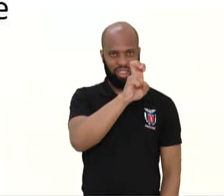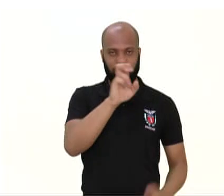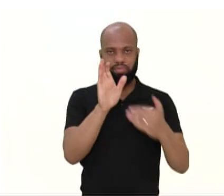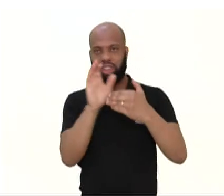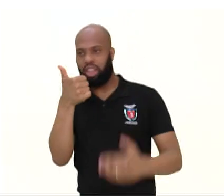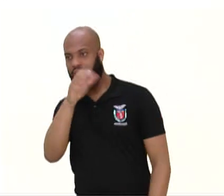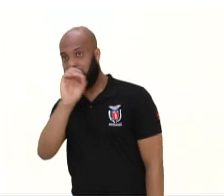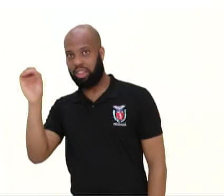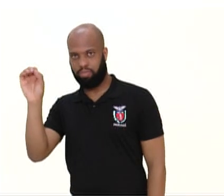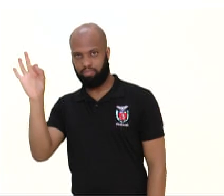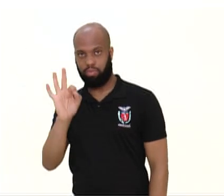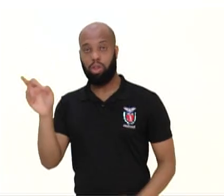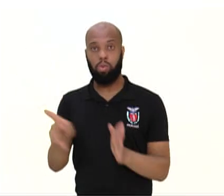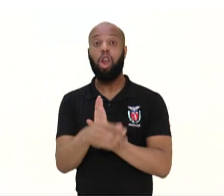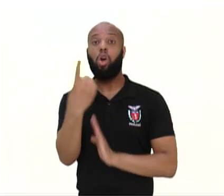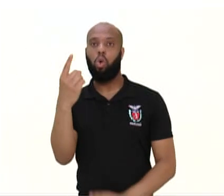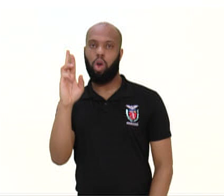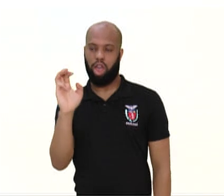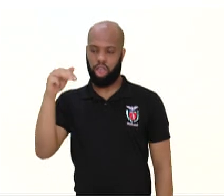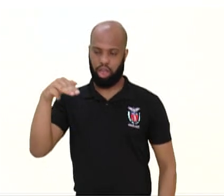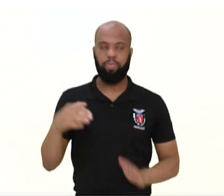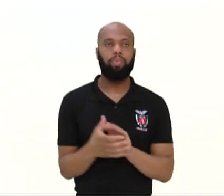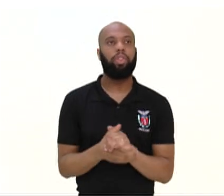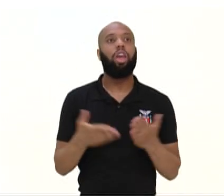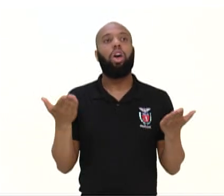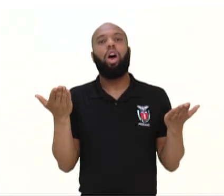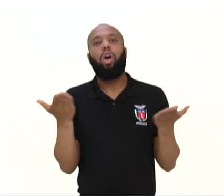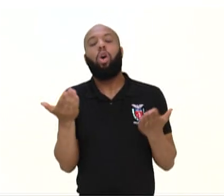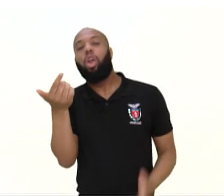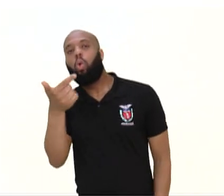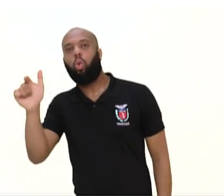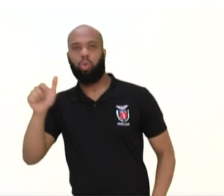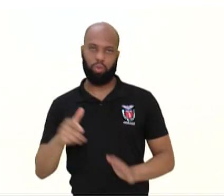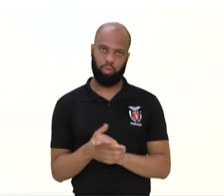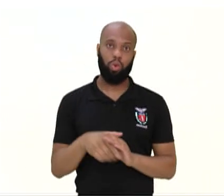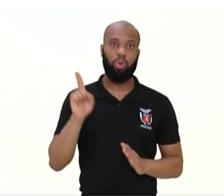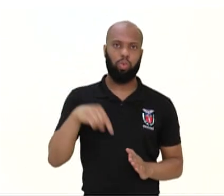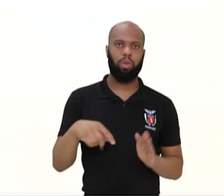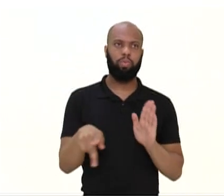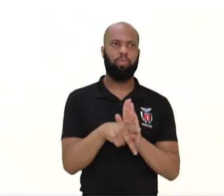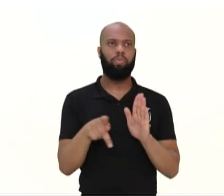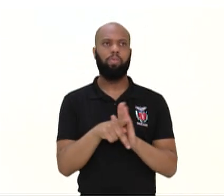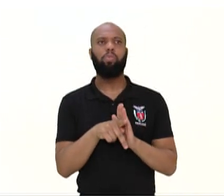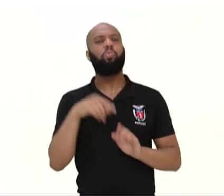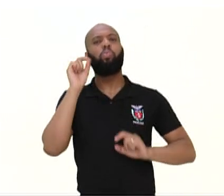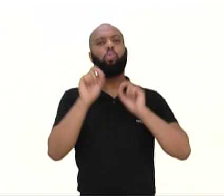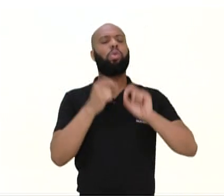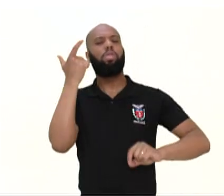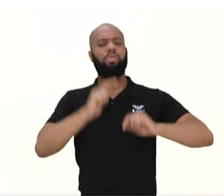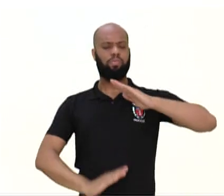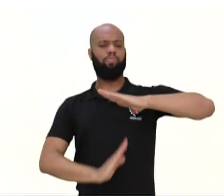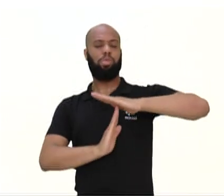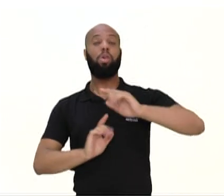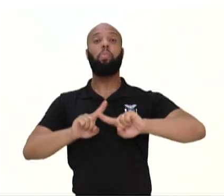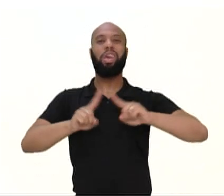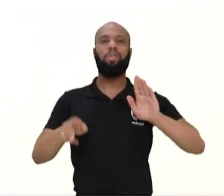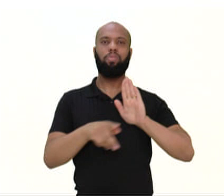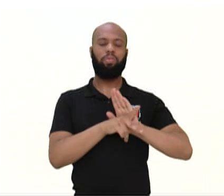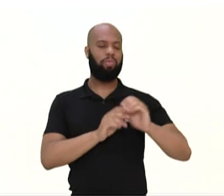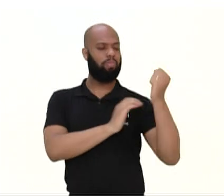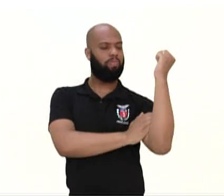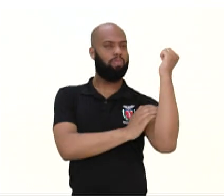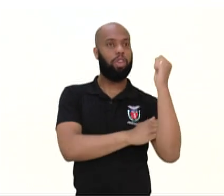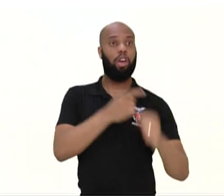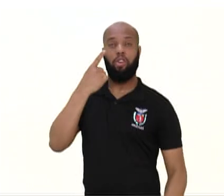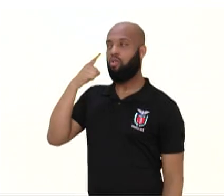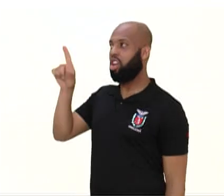máxima. Um outro método agora, potência muscular. Então, antes de falar das características, observem esse